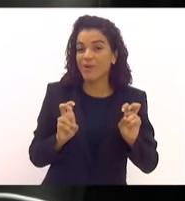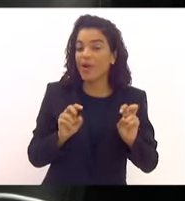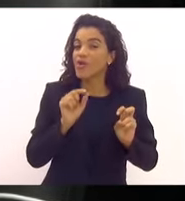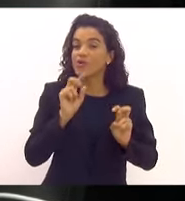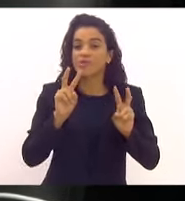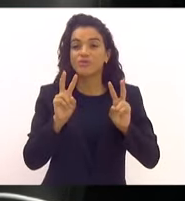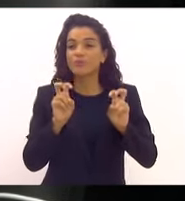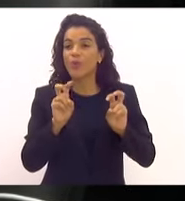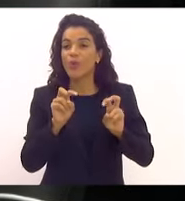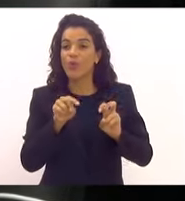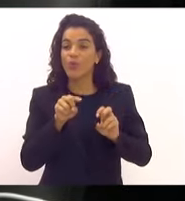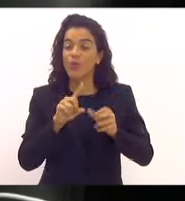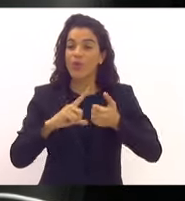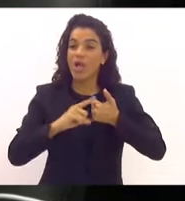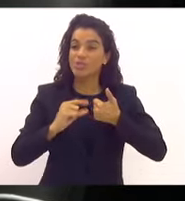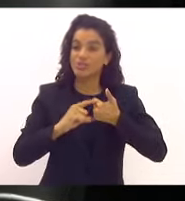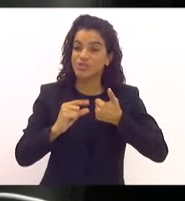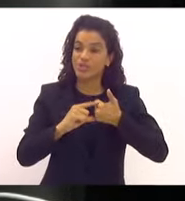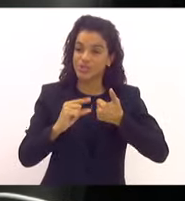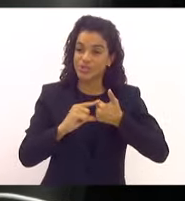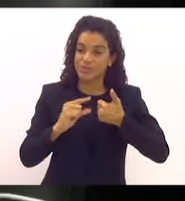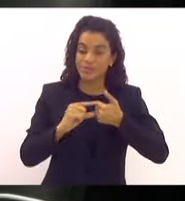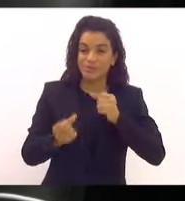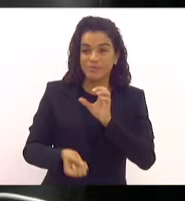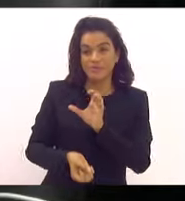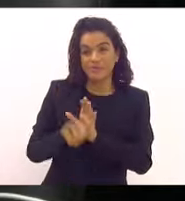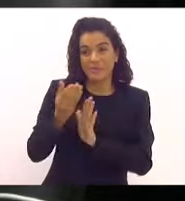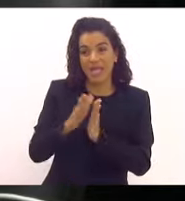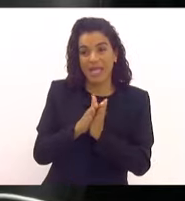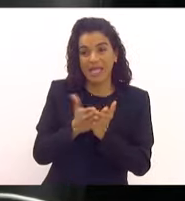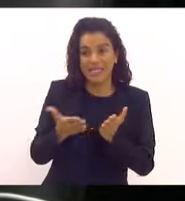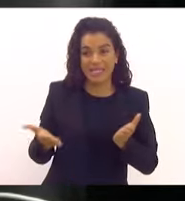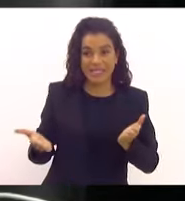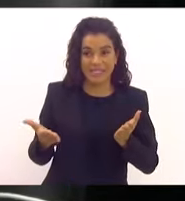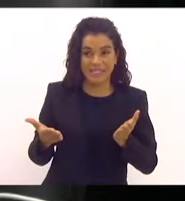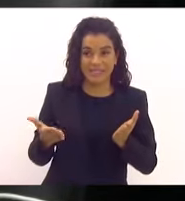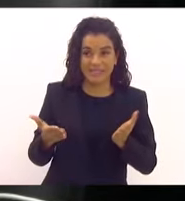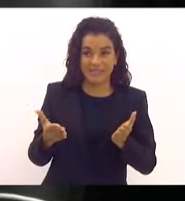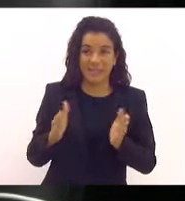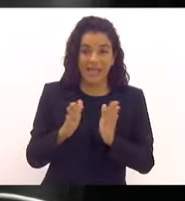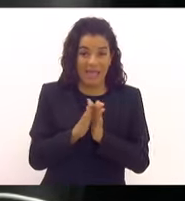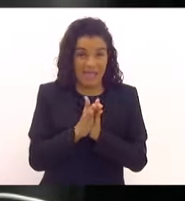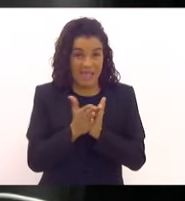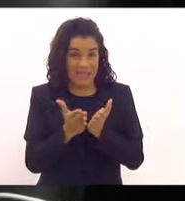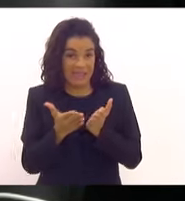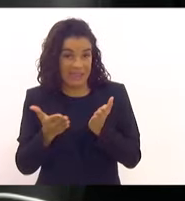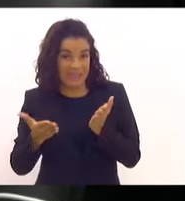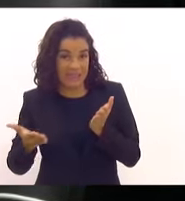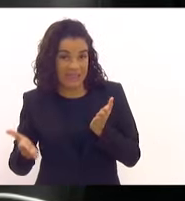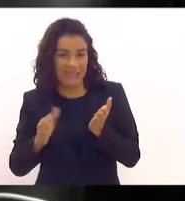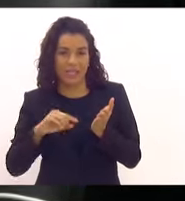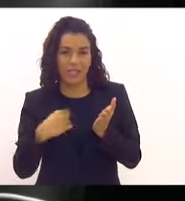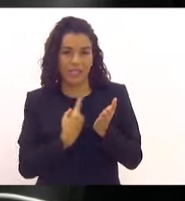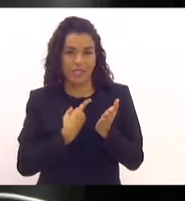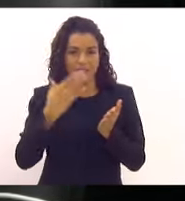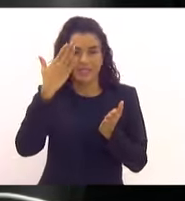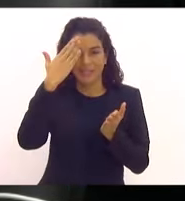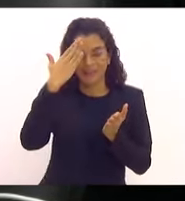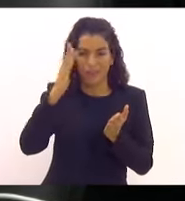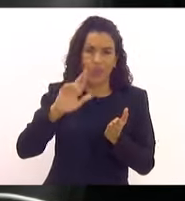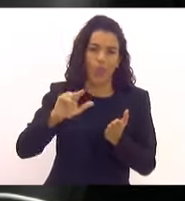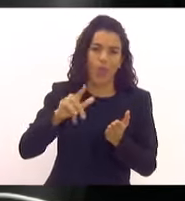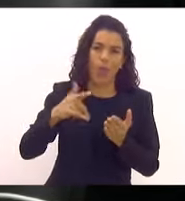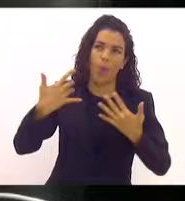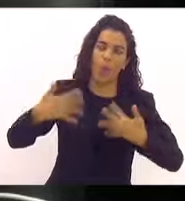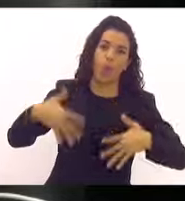ó, neste artigo, para criar a caderneta. E a caderneta, nós sabemos, não é algo que